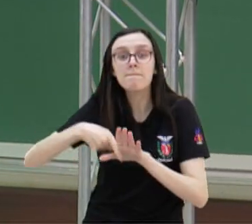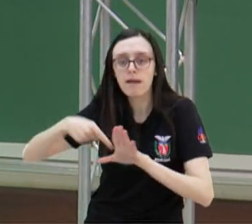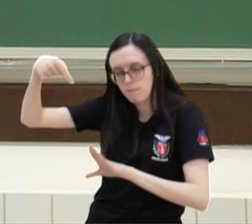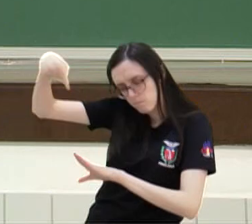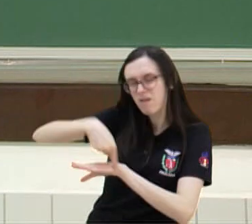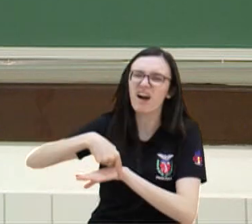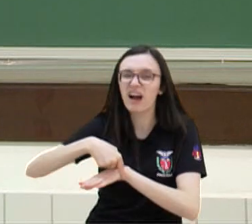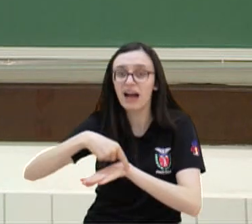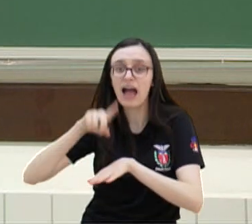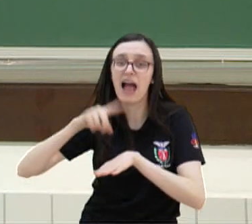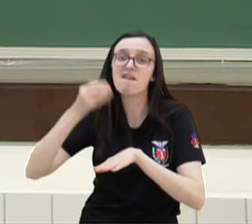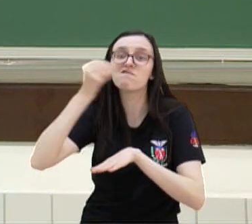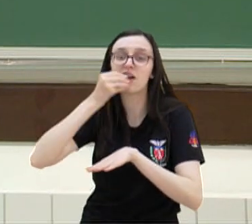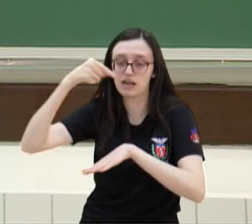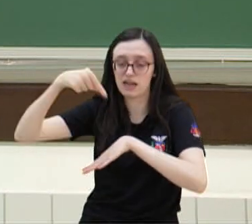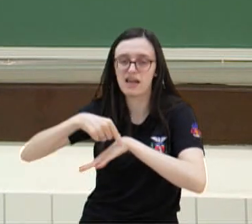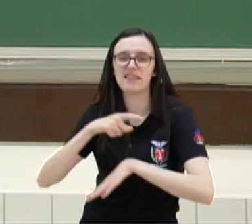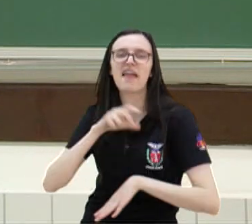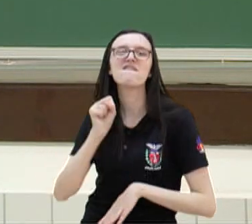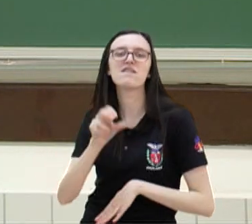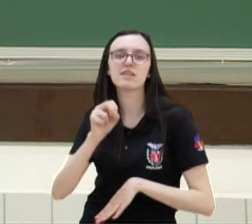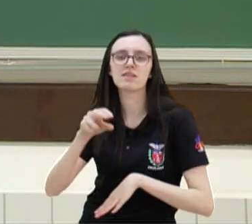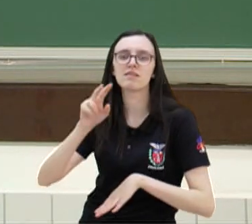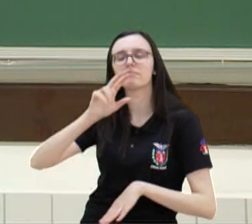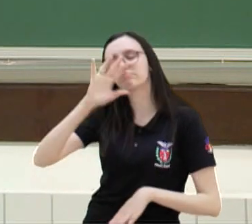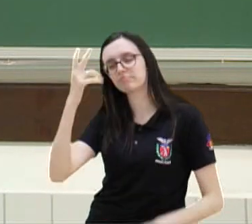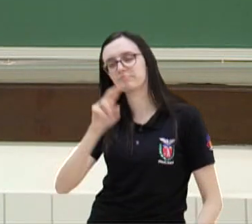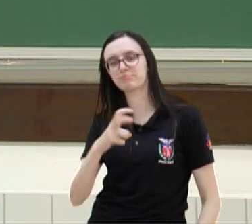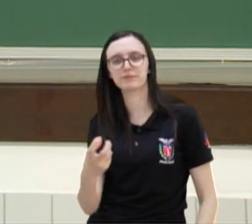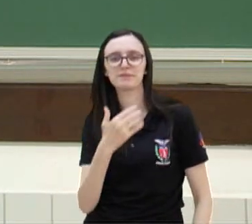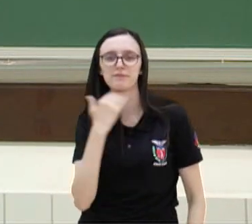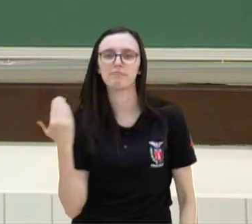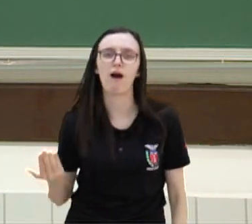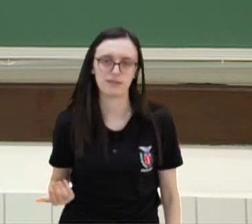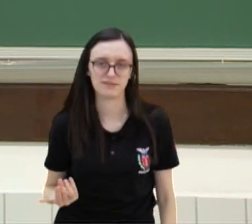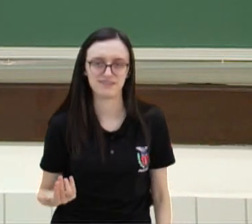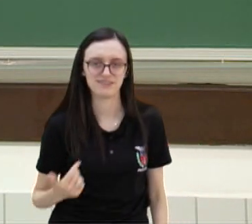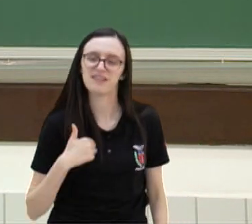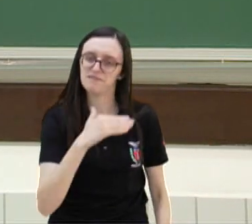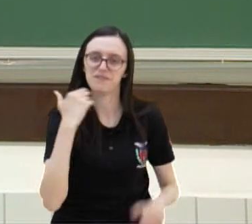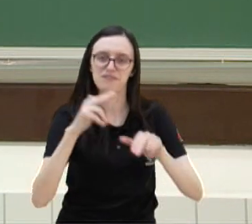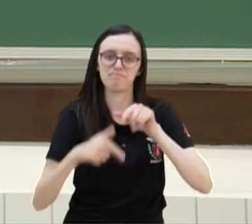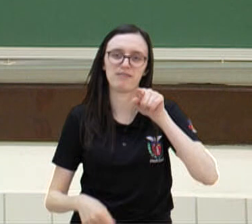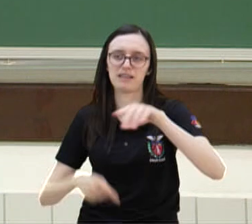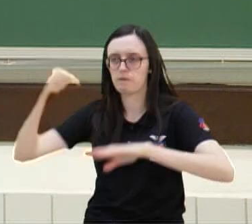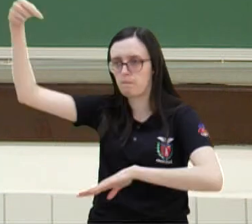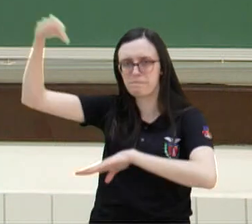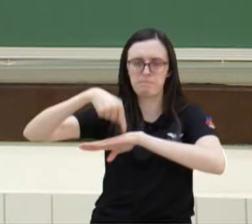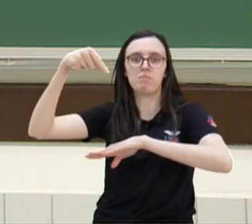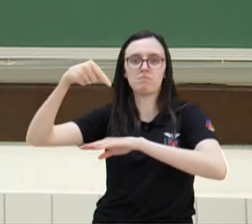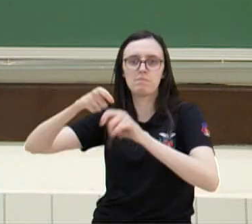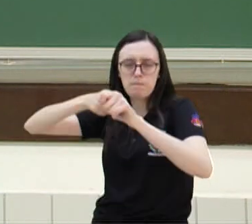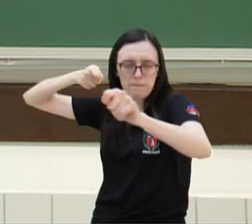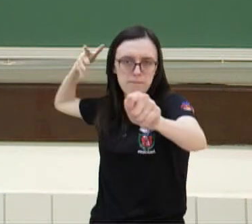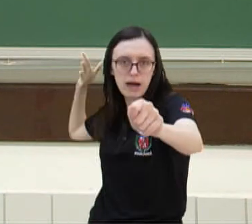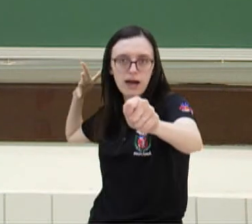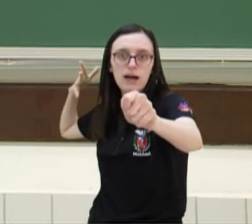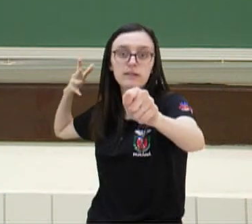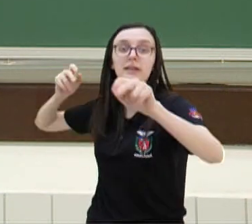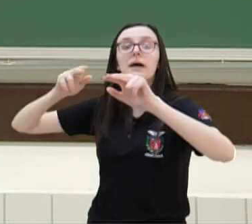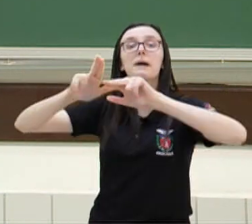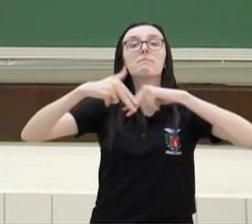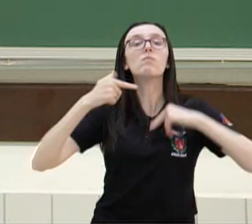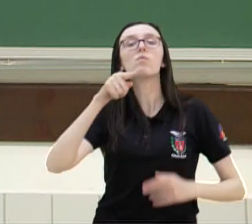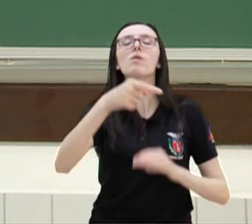ponto fraco, uma flecha envenenada que leva ele ao óbito. Ele acaba morrendo por conta dessa flechada. Então,